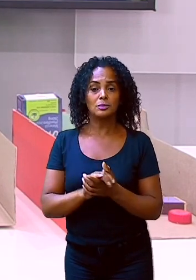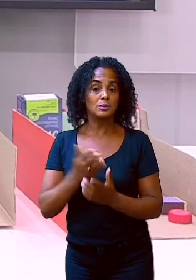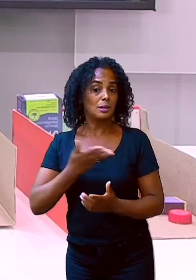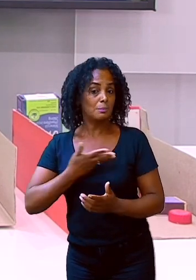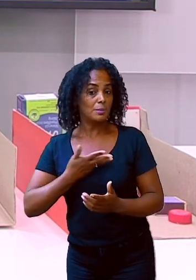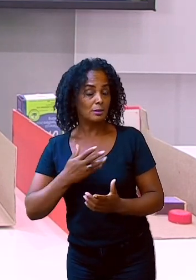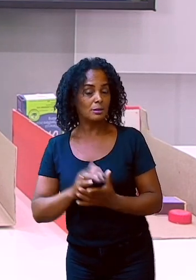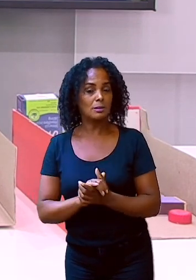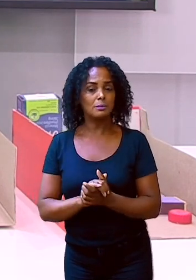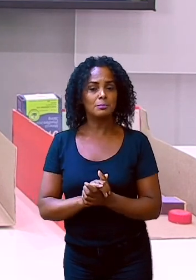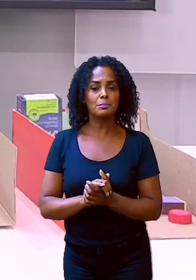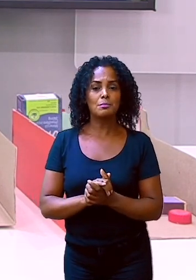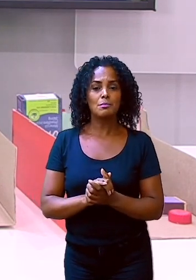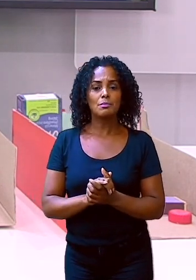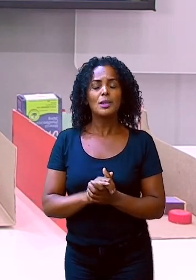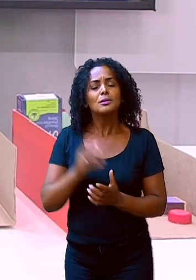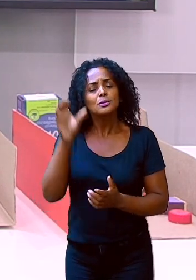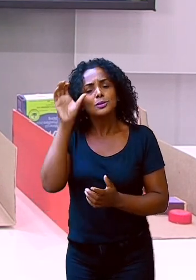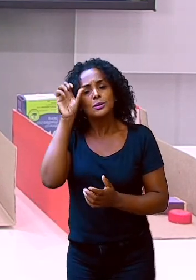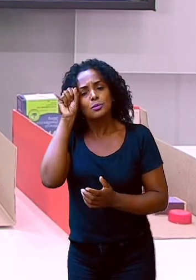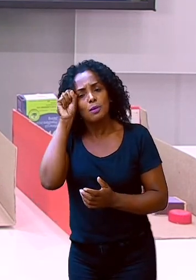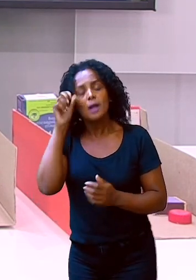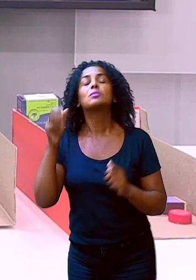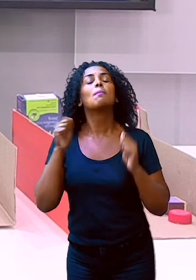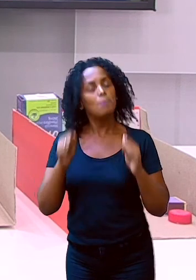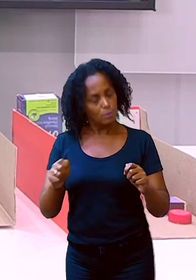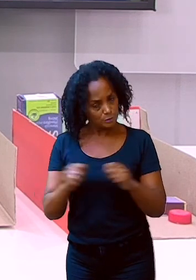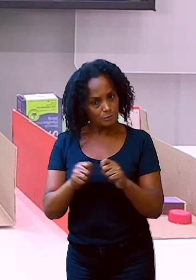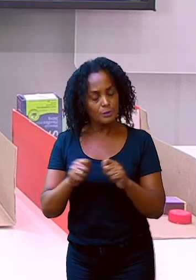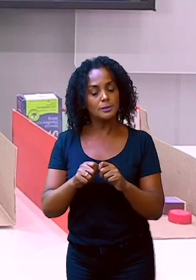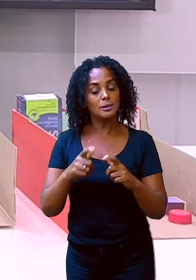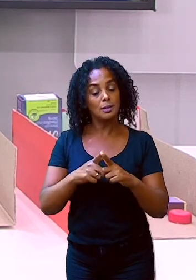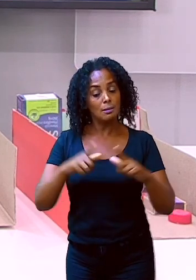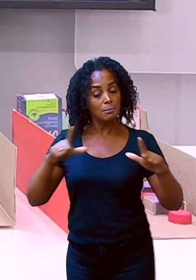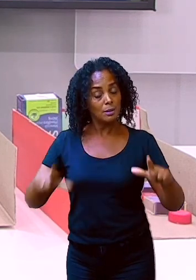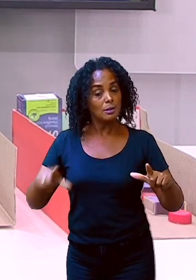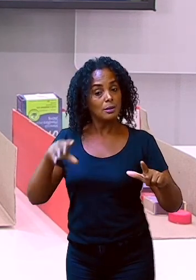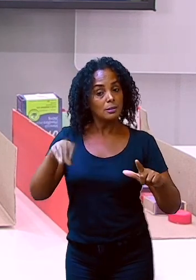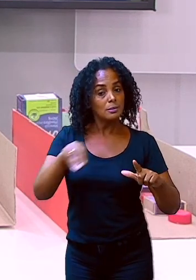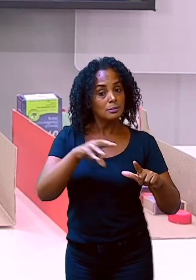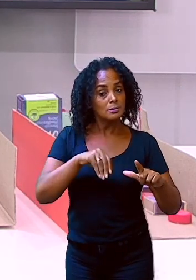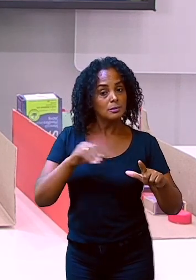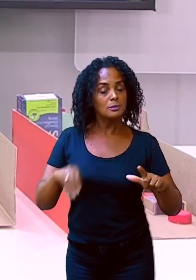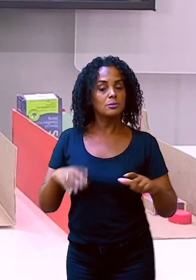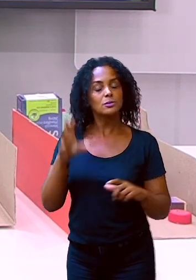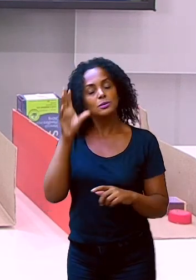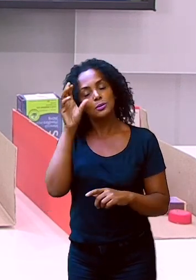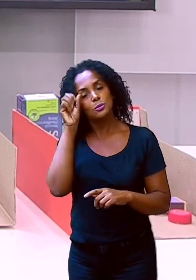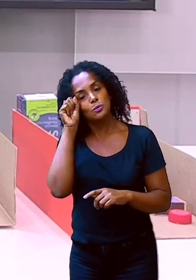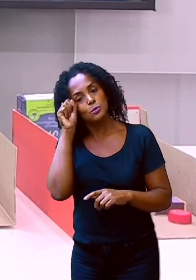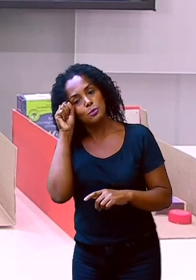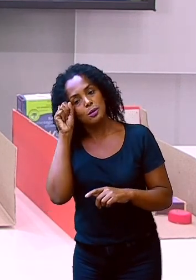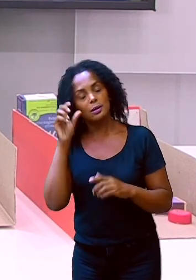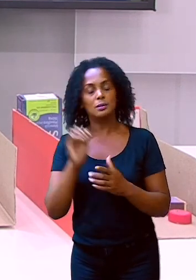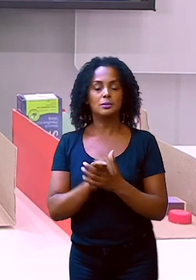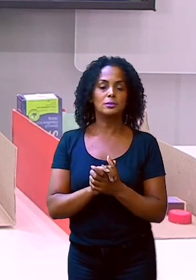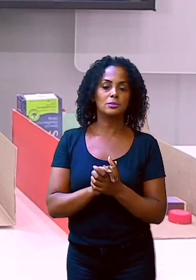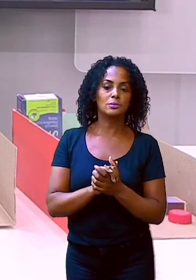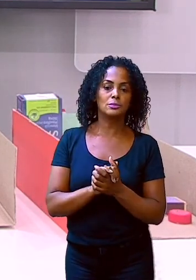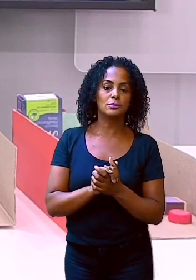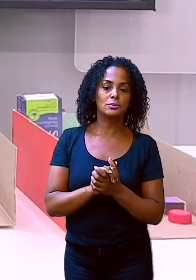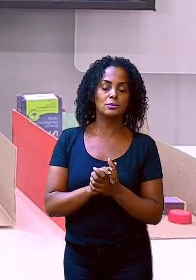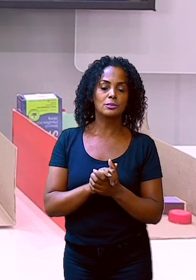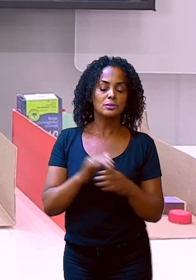ursinho na cama? O que você vai representar? Colocar para representar o seu ursinho, né? Tem a carteira que você assiste